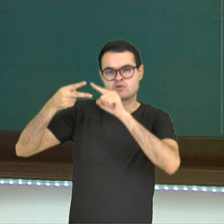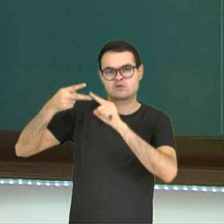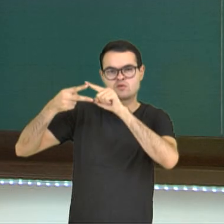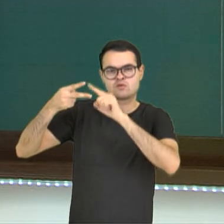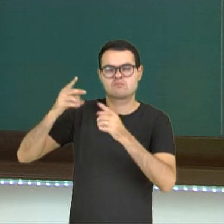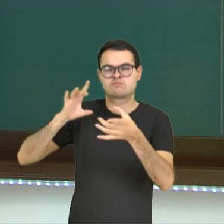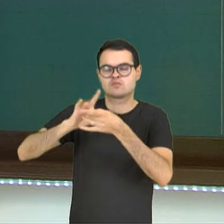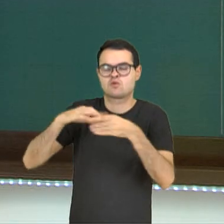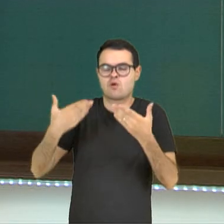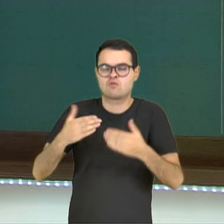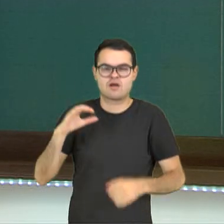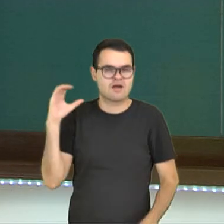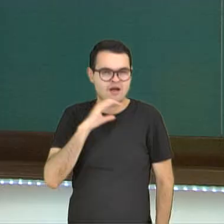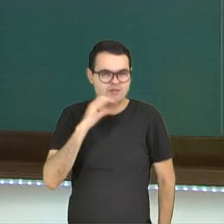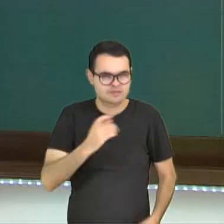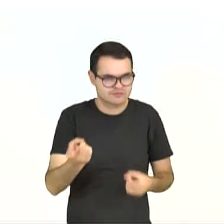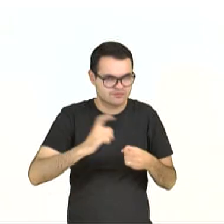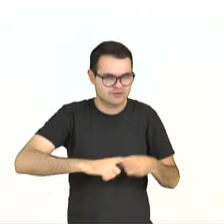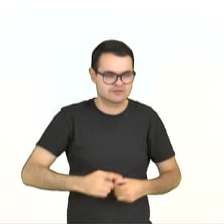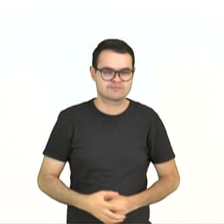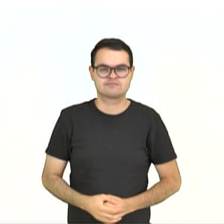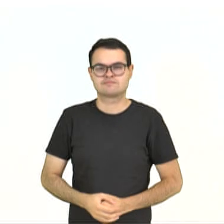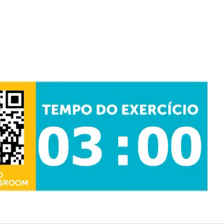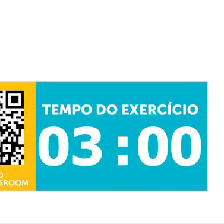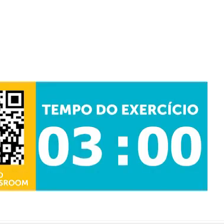Maneirismo? Rapidinho de volta.